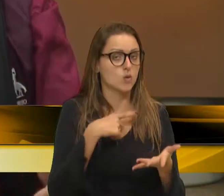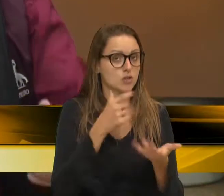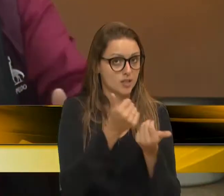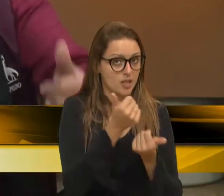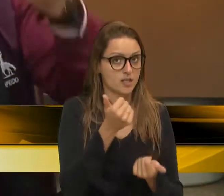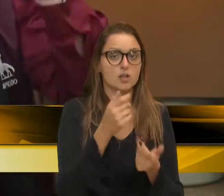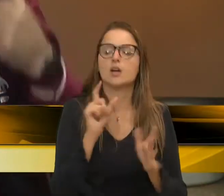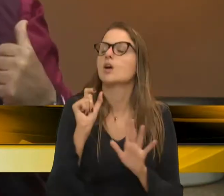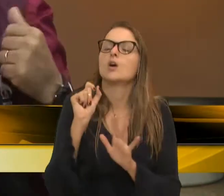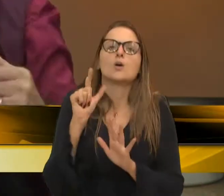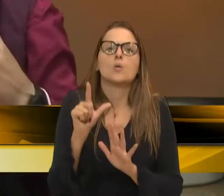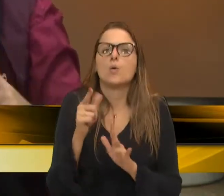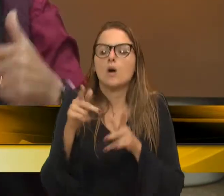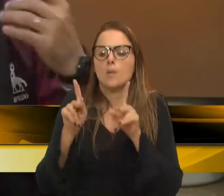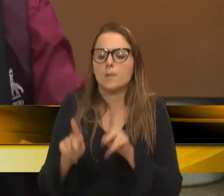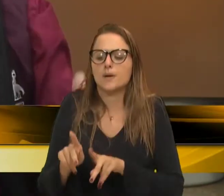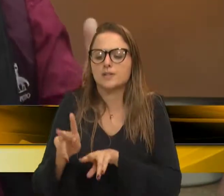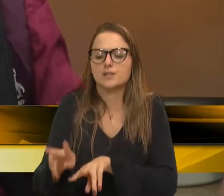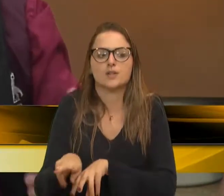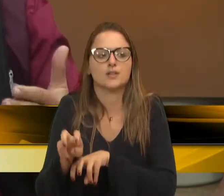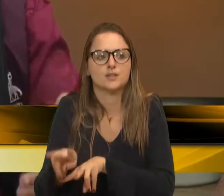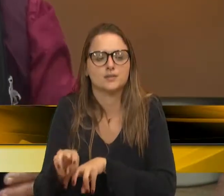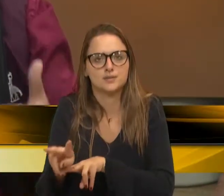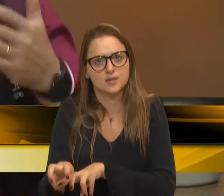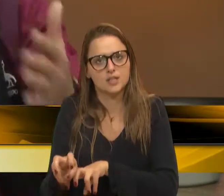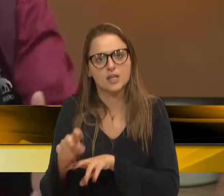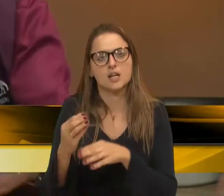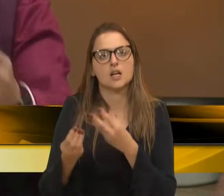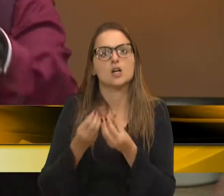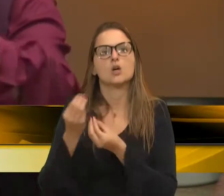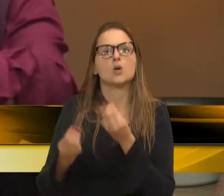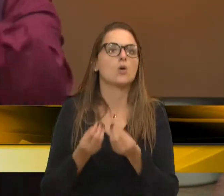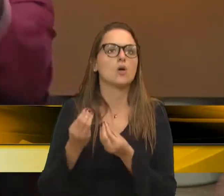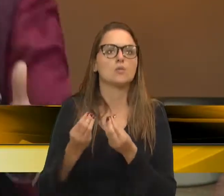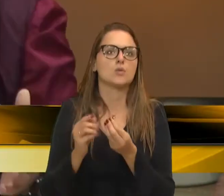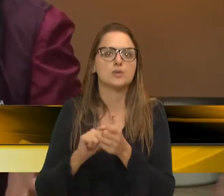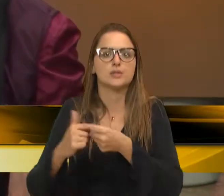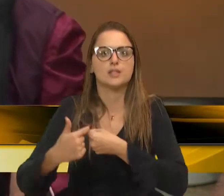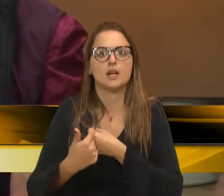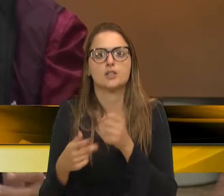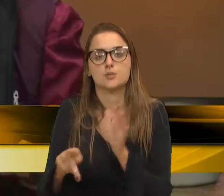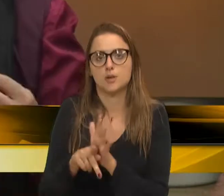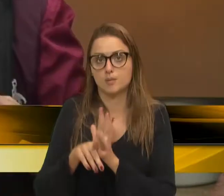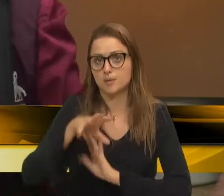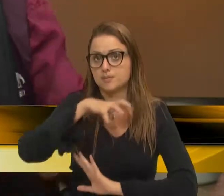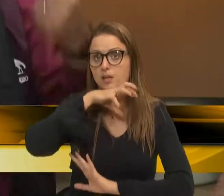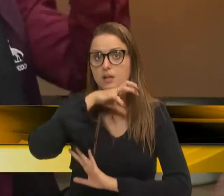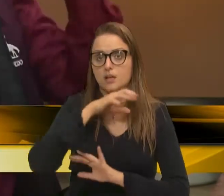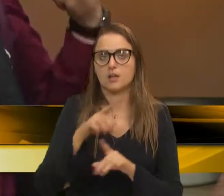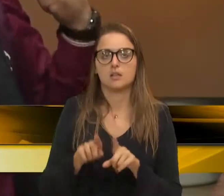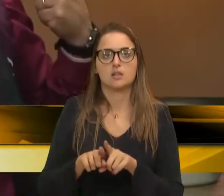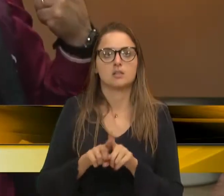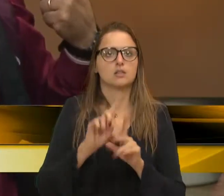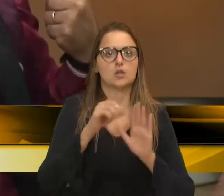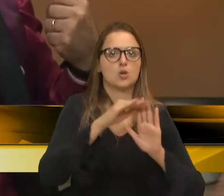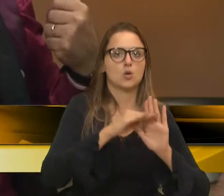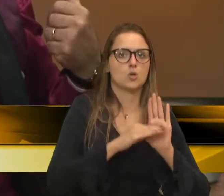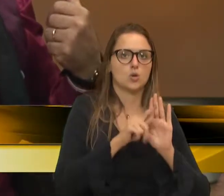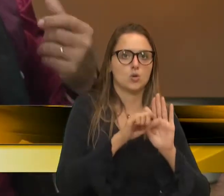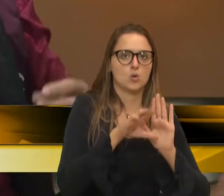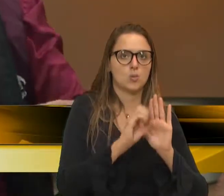vigente, qual é o agricultor que foi ouvido na hora de colocar urbano a sua propriedade? Então não significa que o plano diretor